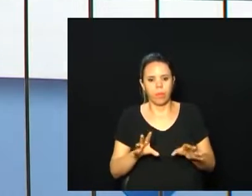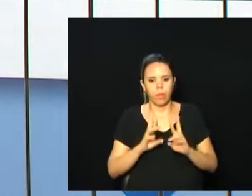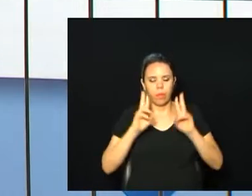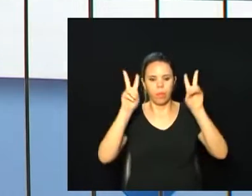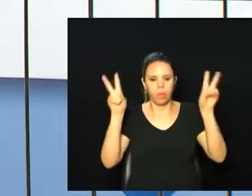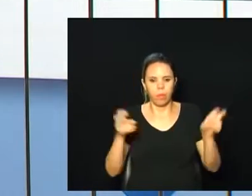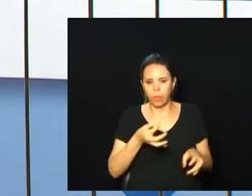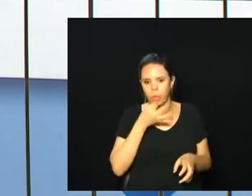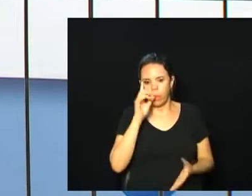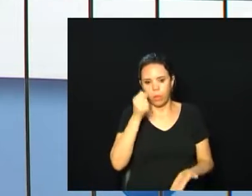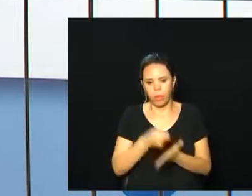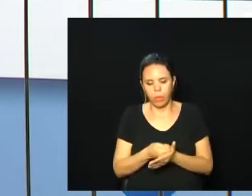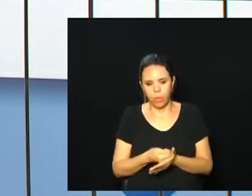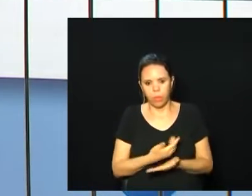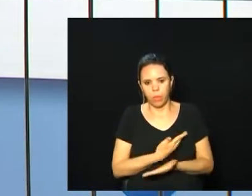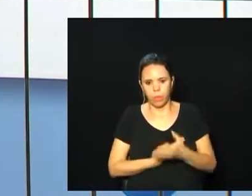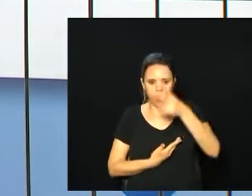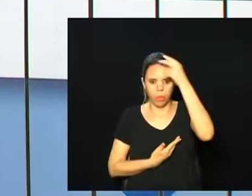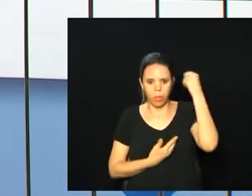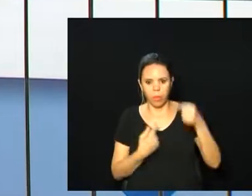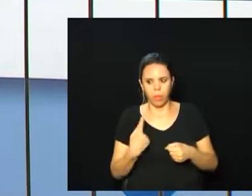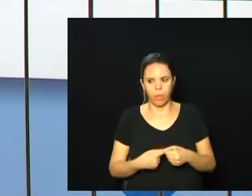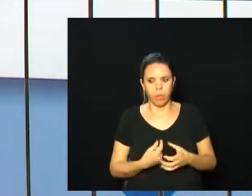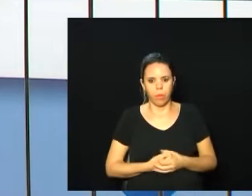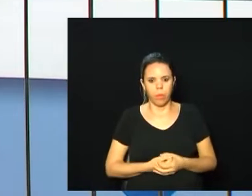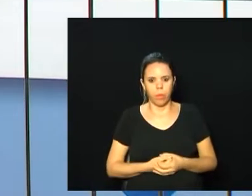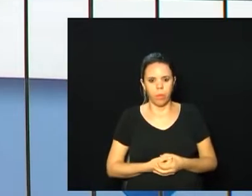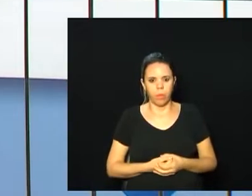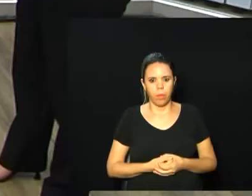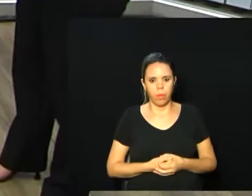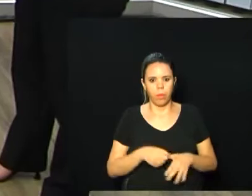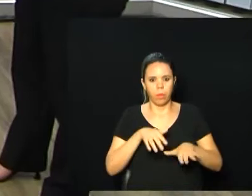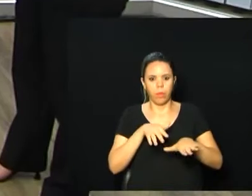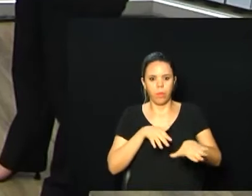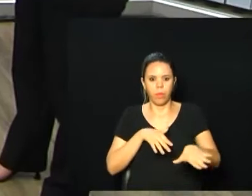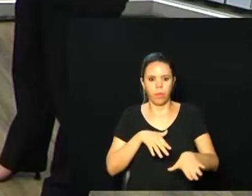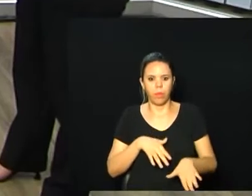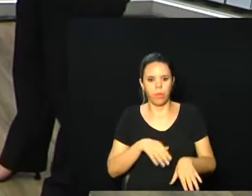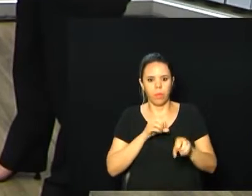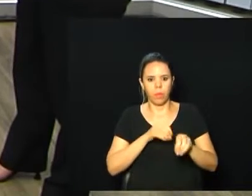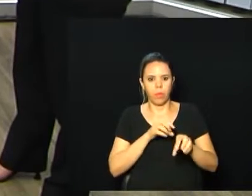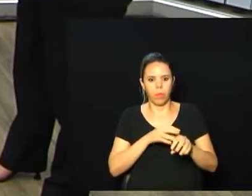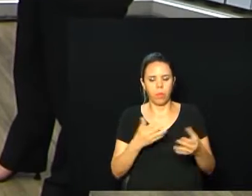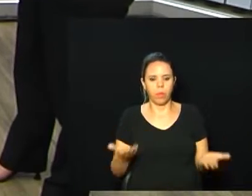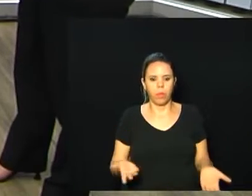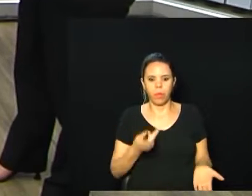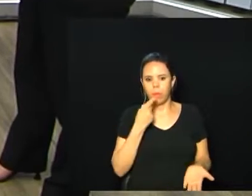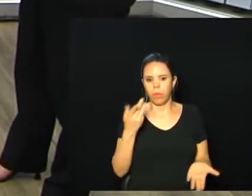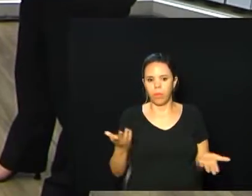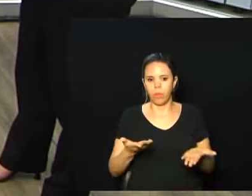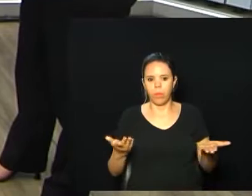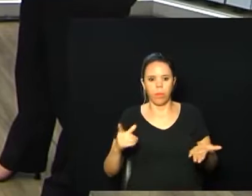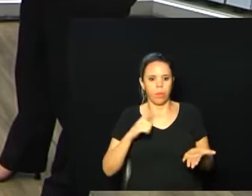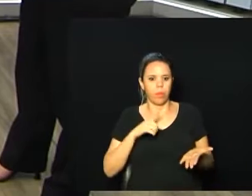respeito das decisões aqui do Poder Público Municipal. E, Mirna, do trânsito para educação, a gente vai falar agora porque